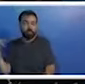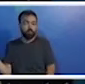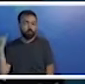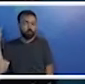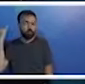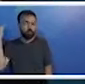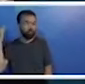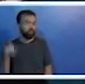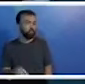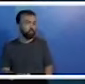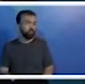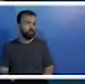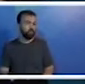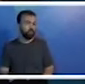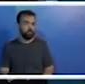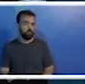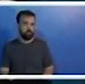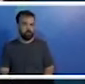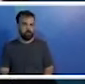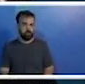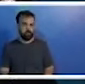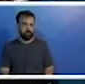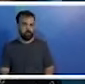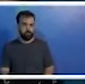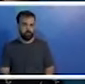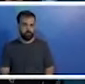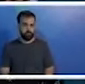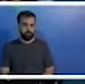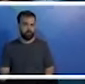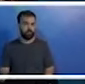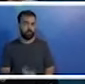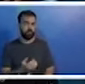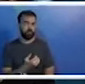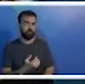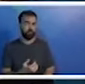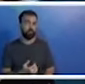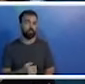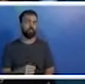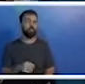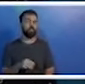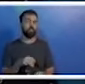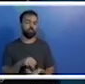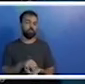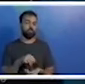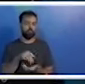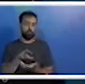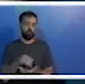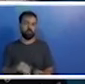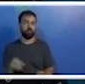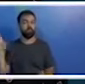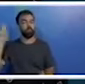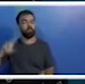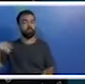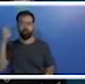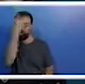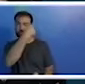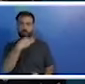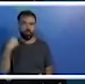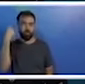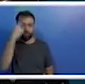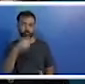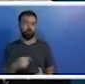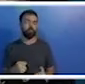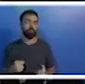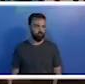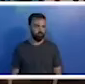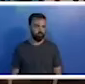tanto Aquelas que nós falamos quando Aquelas que nós escrevemos e também as mensagens que nós transmitimos através dos gestos os sinais